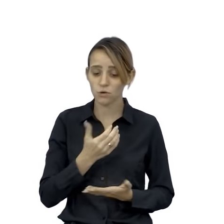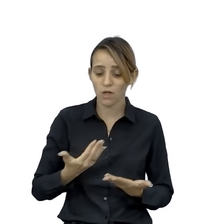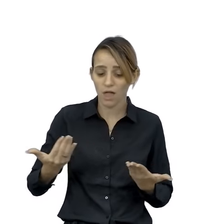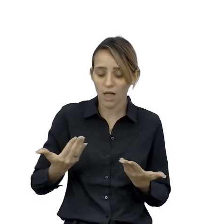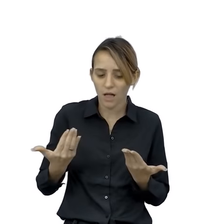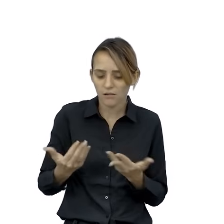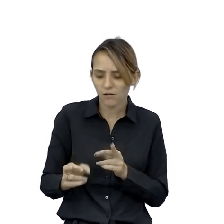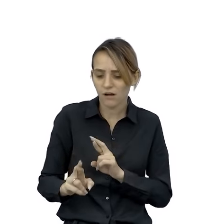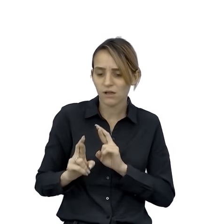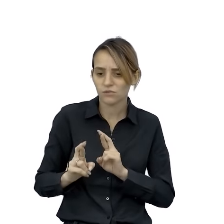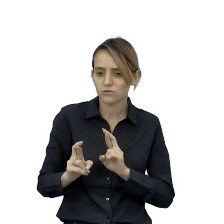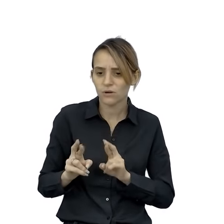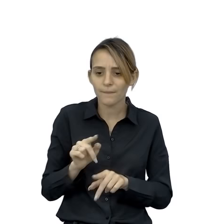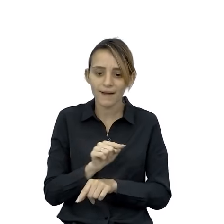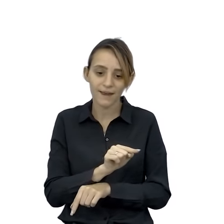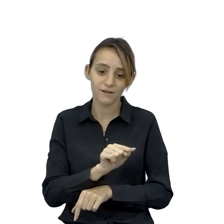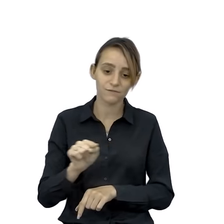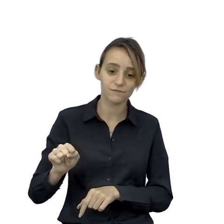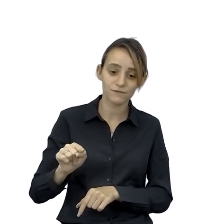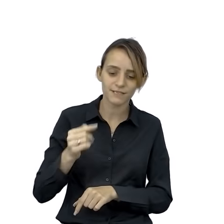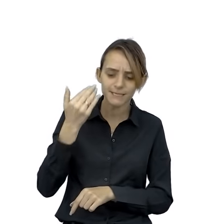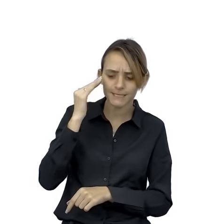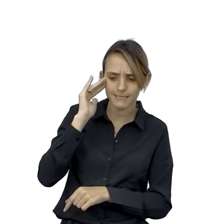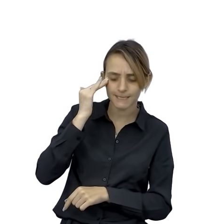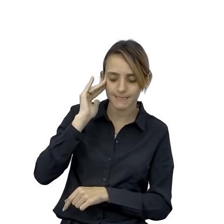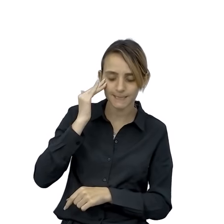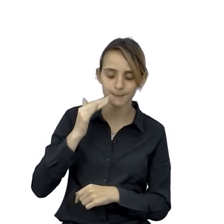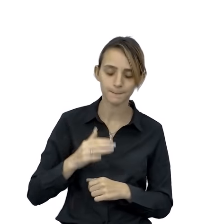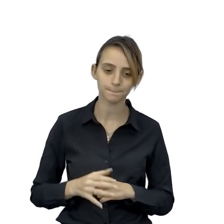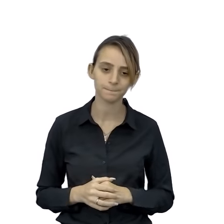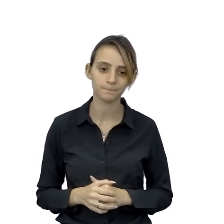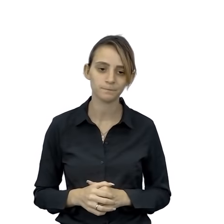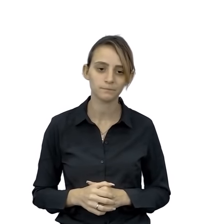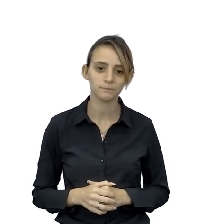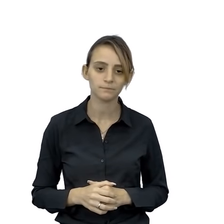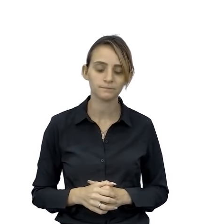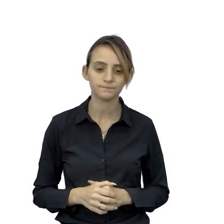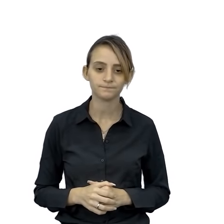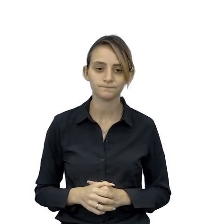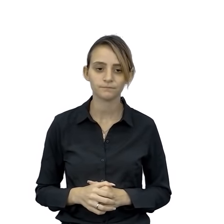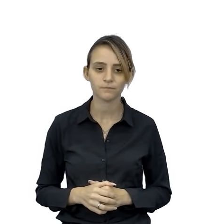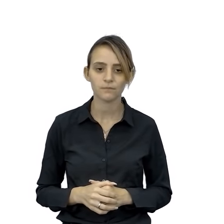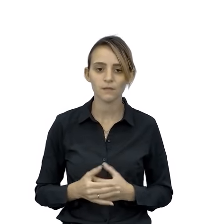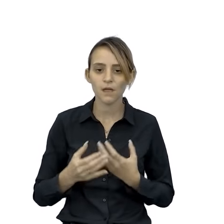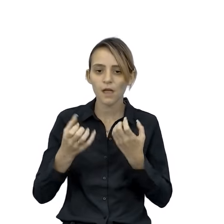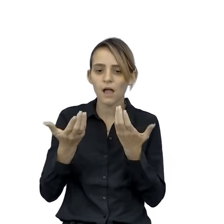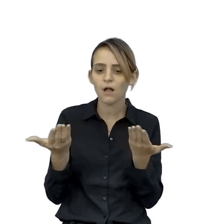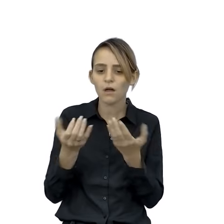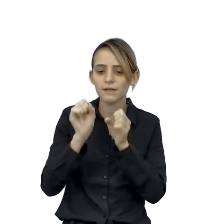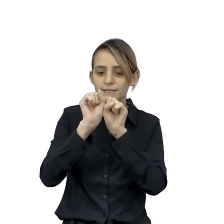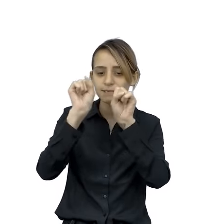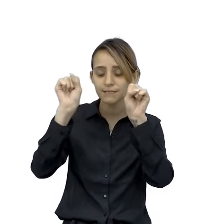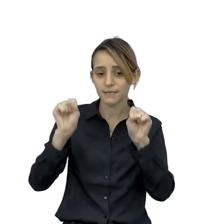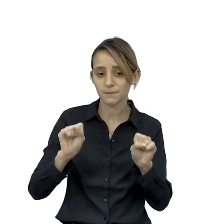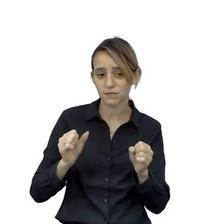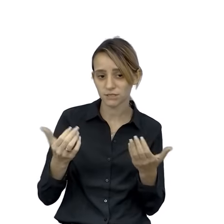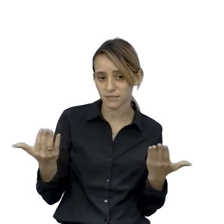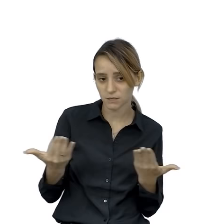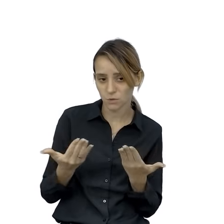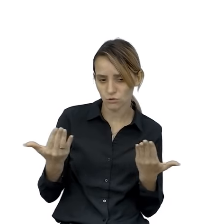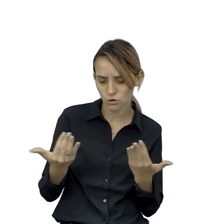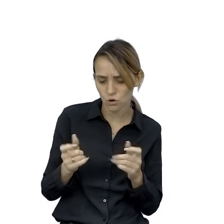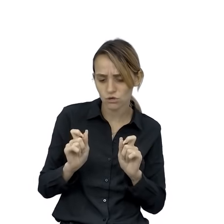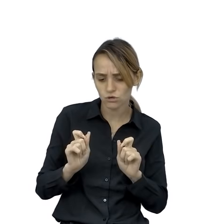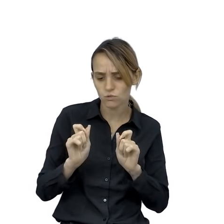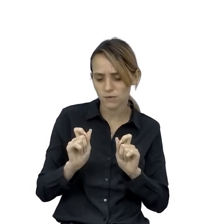espero que vocês tenham compreendido, tá? Então, vamos lá na sistematização da nossa formação de hoje. O que que